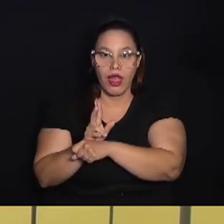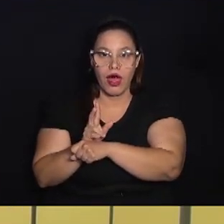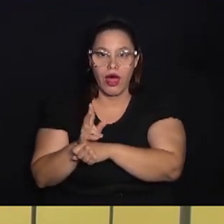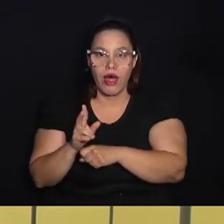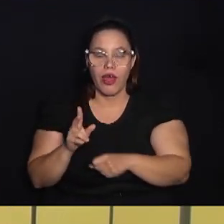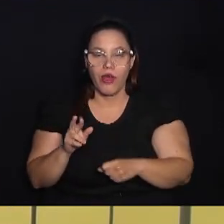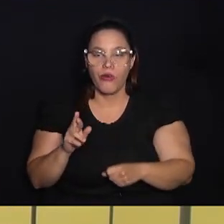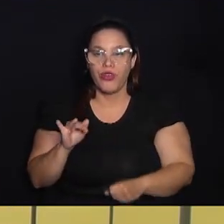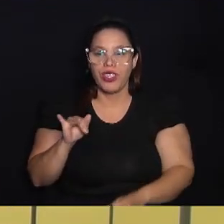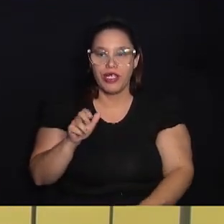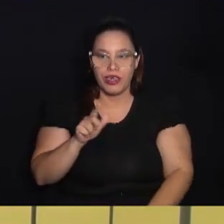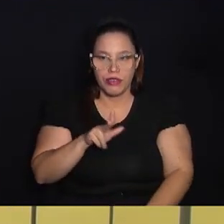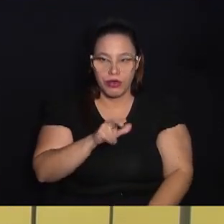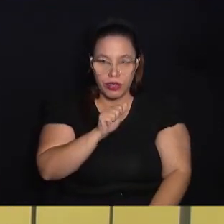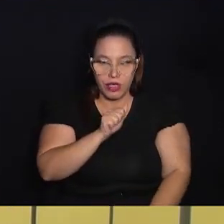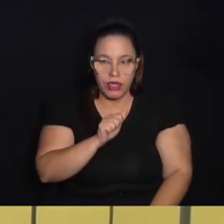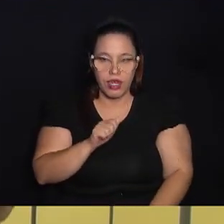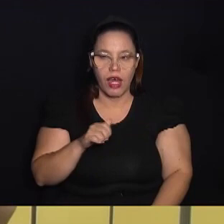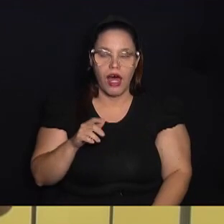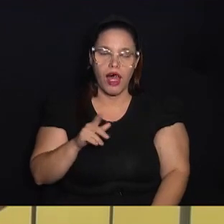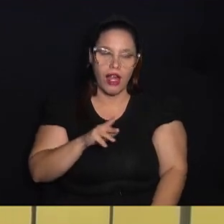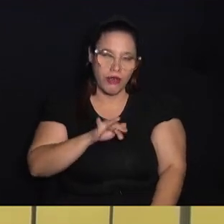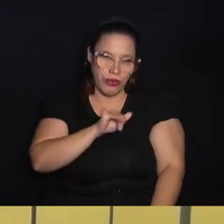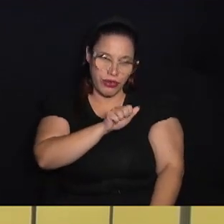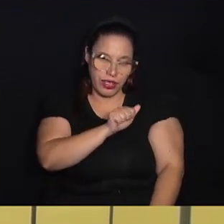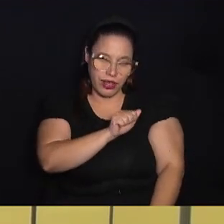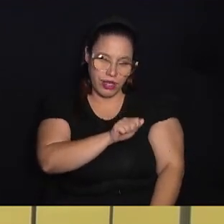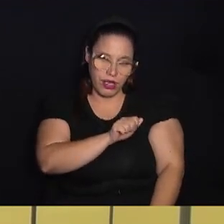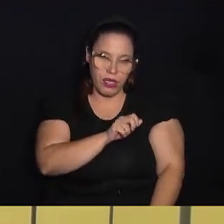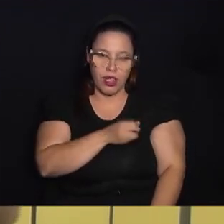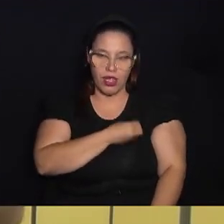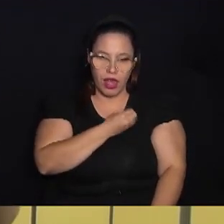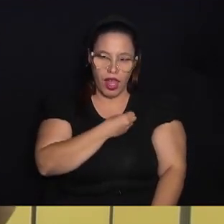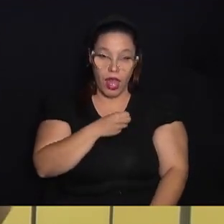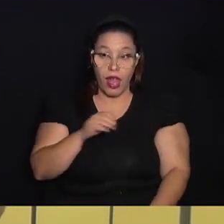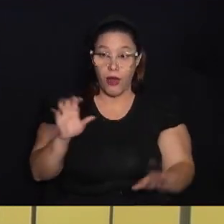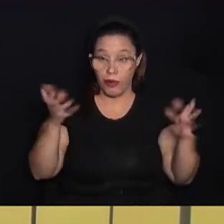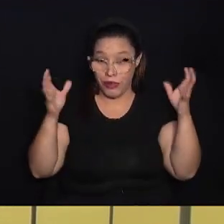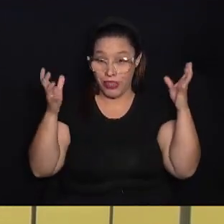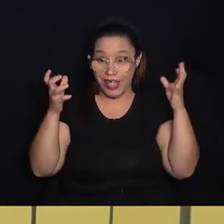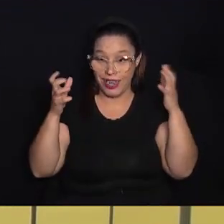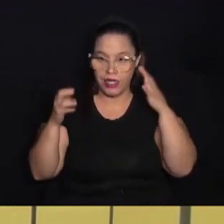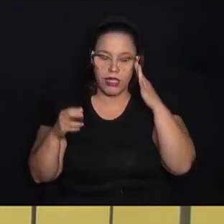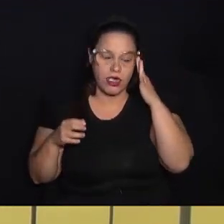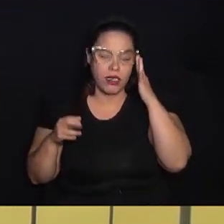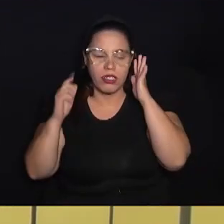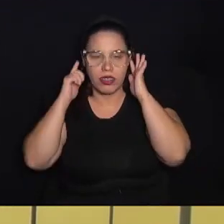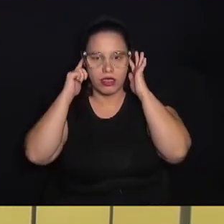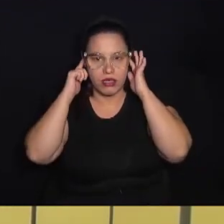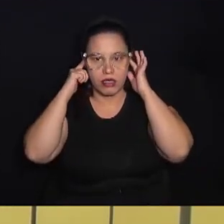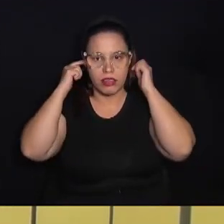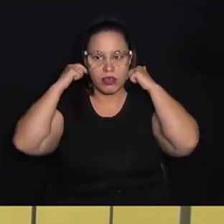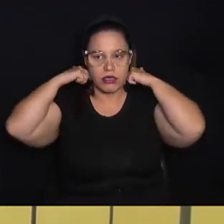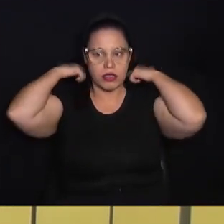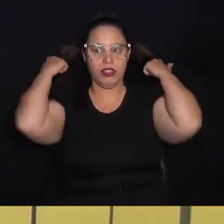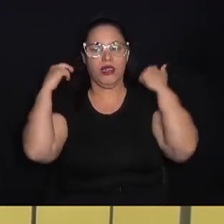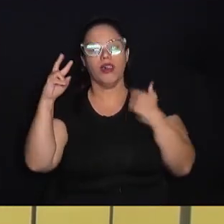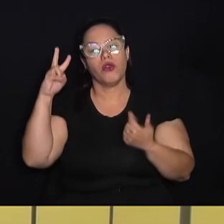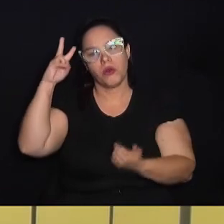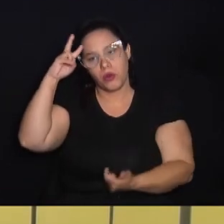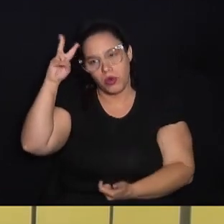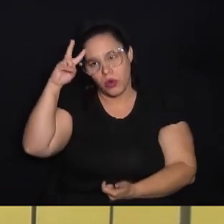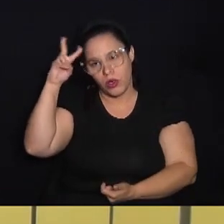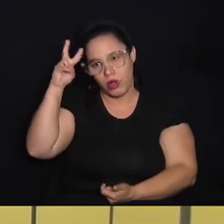da fotografia mexicano é isso mesmo Enquanto a gente lembra a gente tá vivo enquanto a gente lembra enquanto a gente acha um